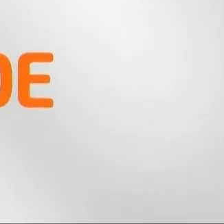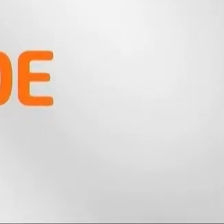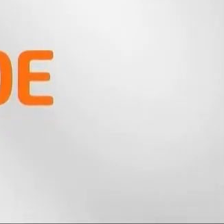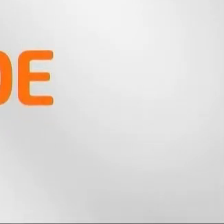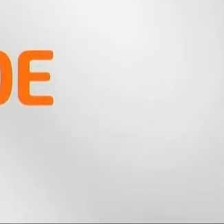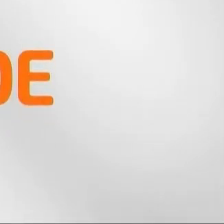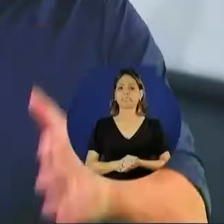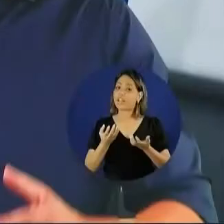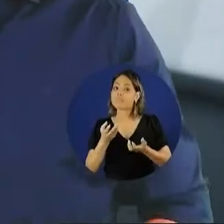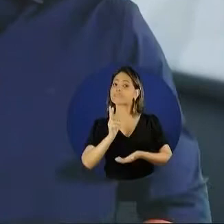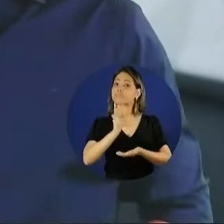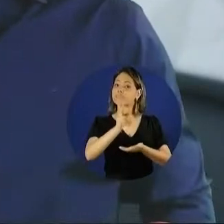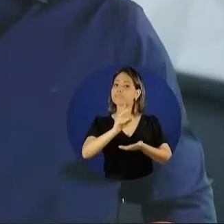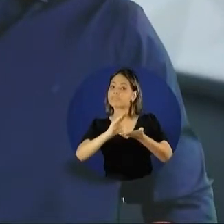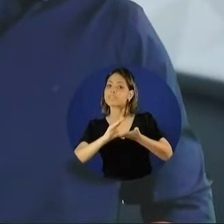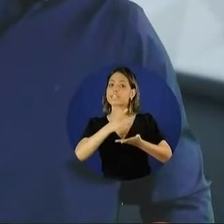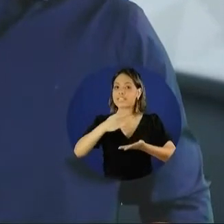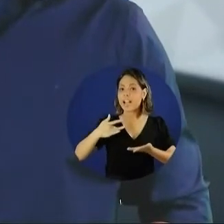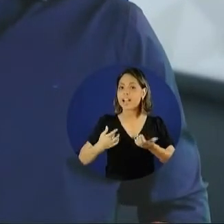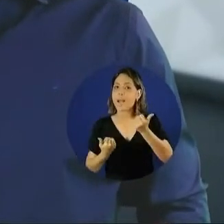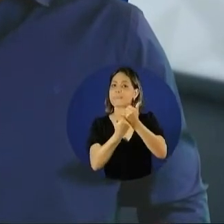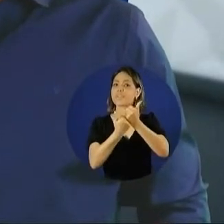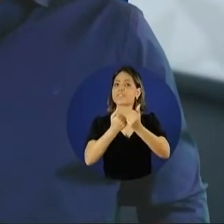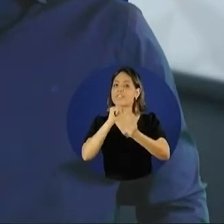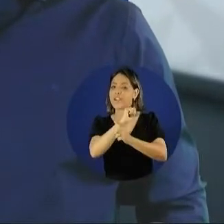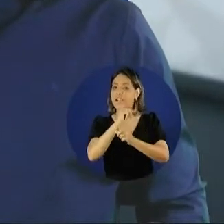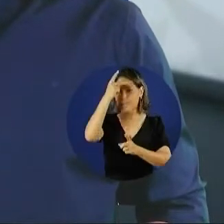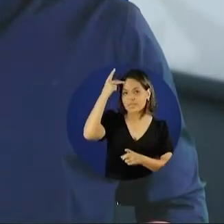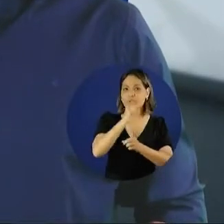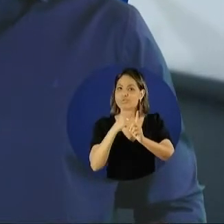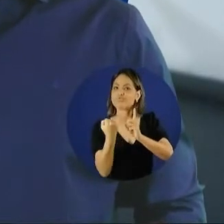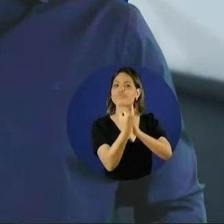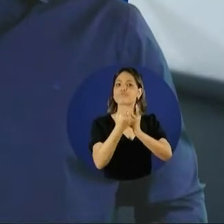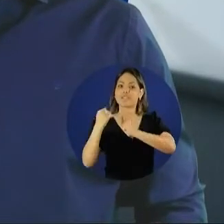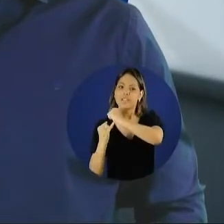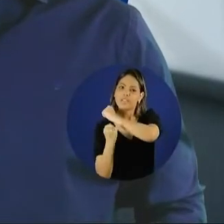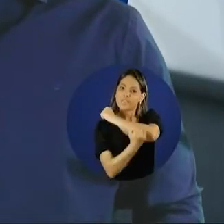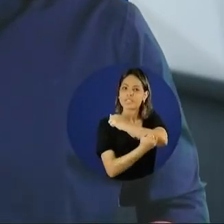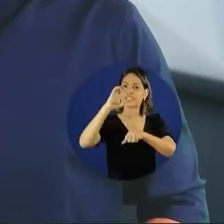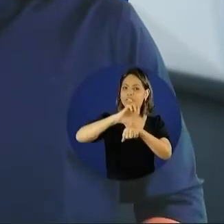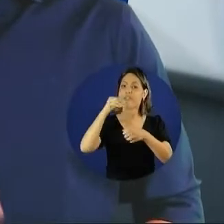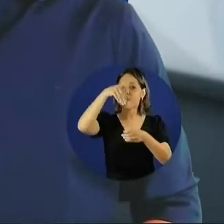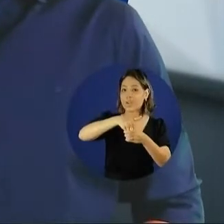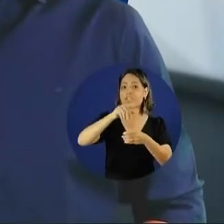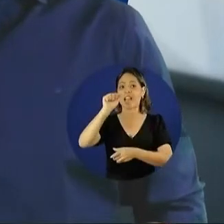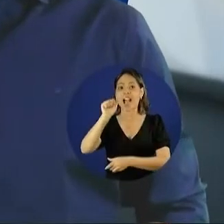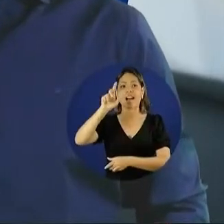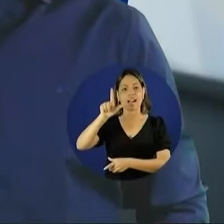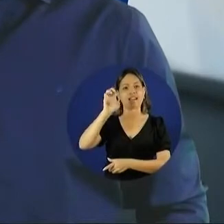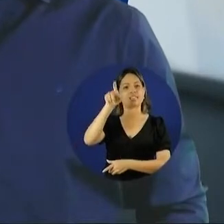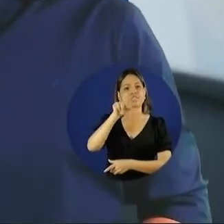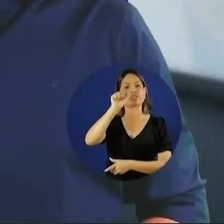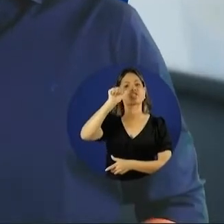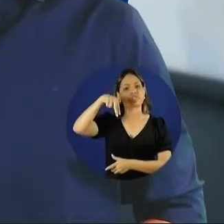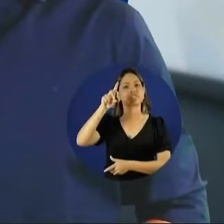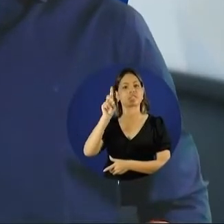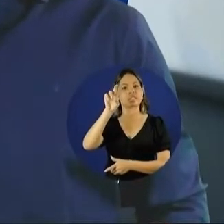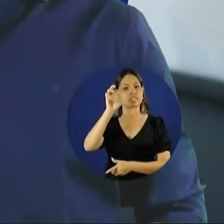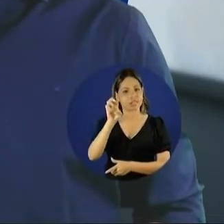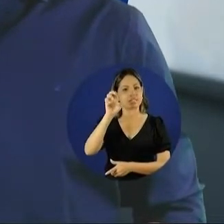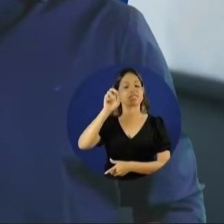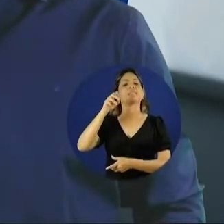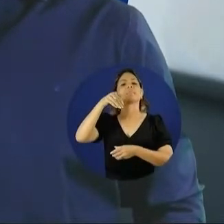Vote Solidariedade. Quero continuar trazendo investimentos para a saúde, apoio para as entidades sociais, infraestrutura para o nosso estado.